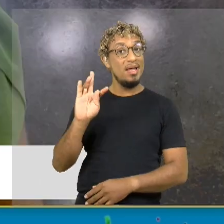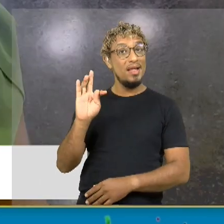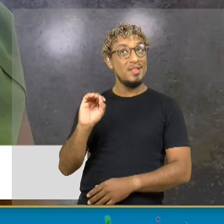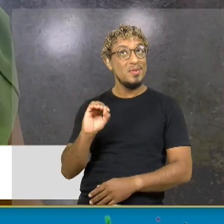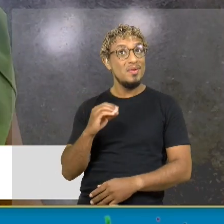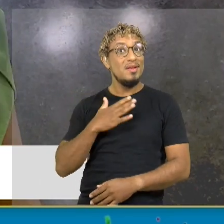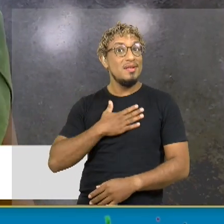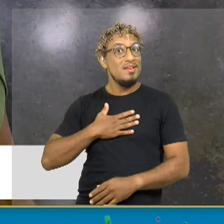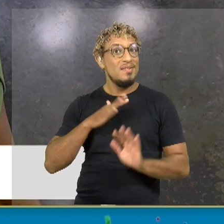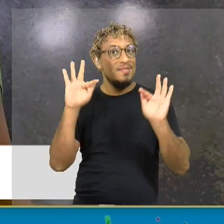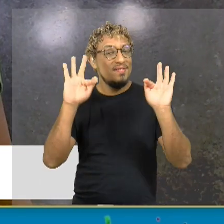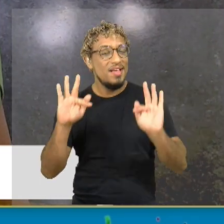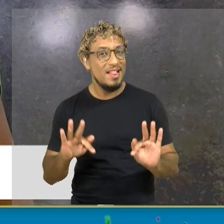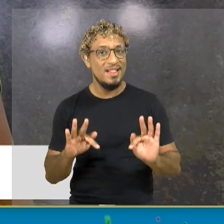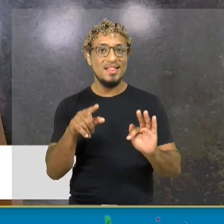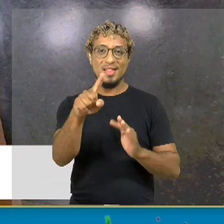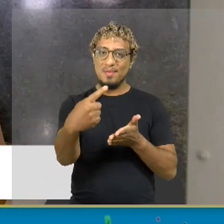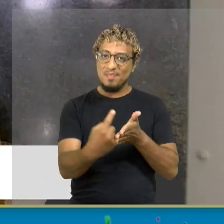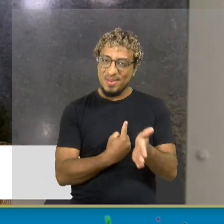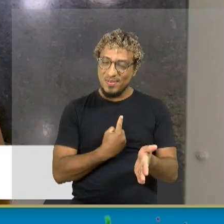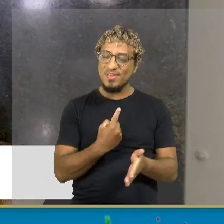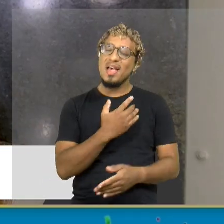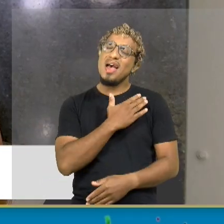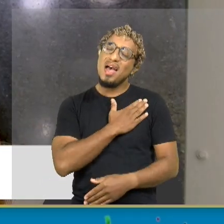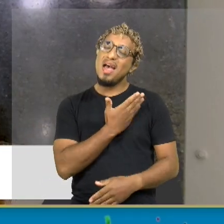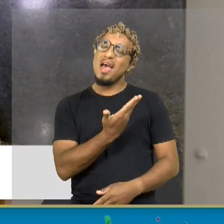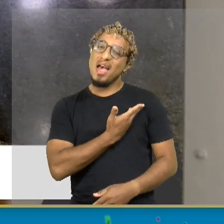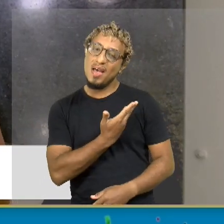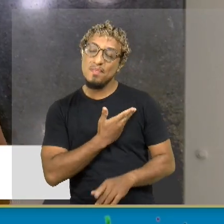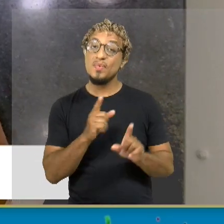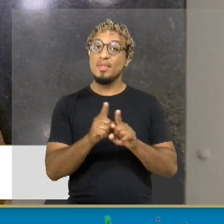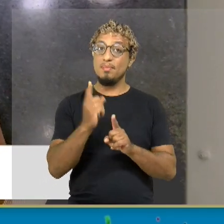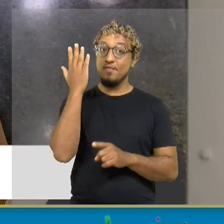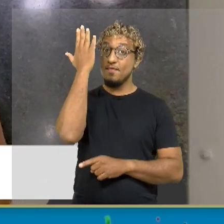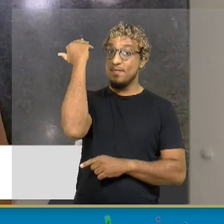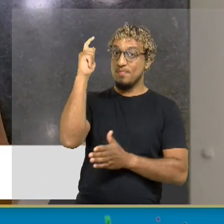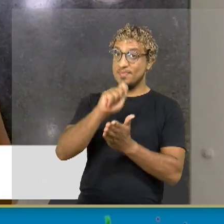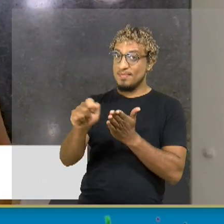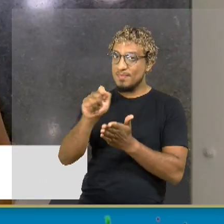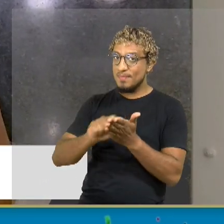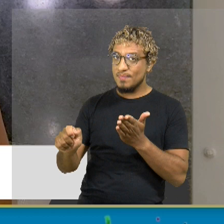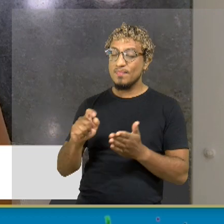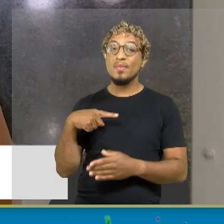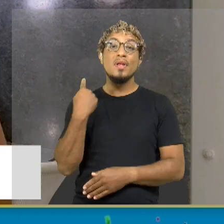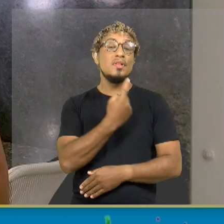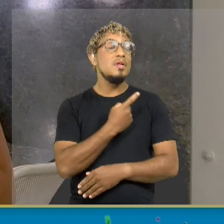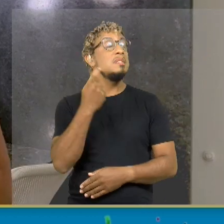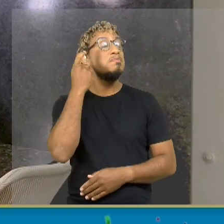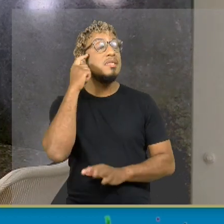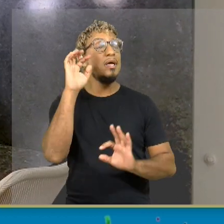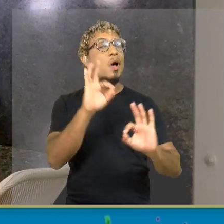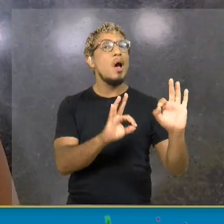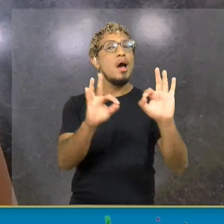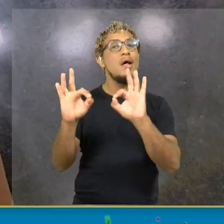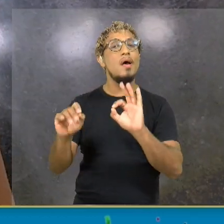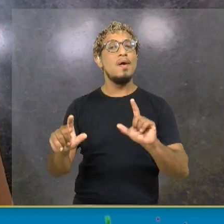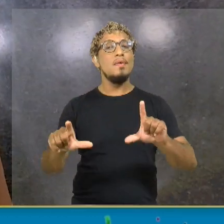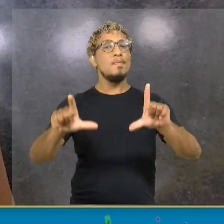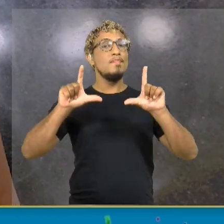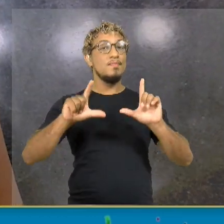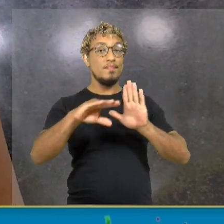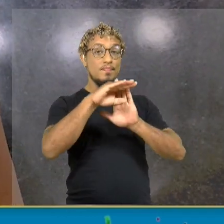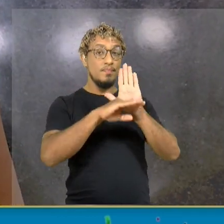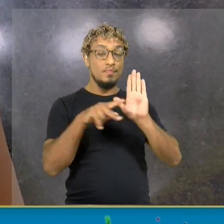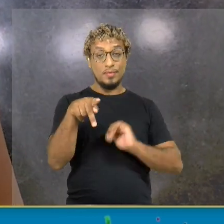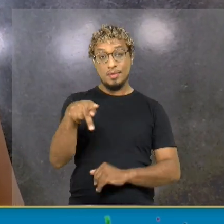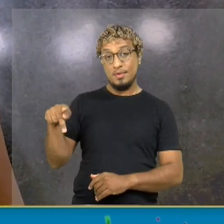Um grande compositor e um grande amigo também. Bom, o nosso telejornal foi pensado com muito carinho pela nossa professora, a diretora Cecília Leite. E além de trazer